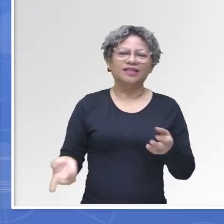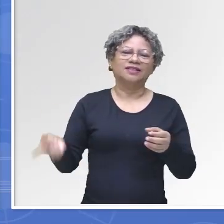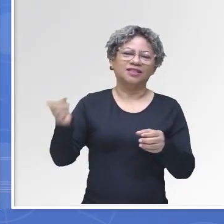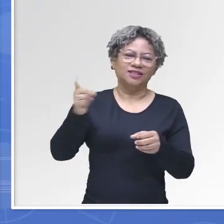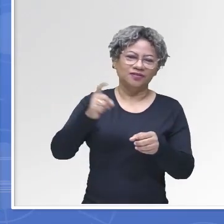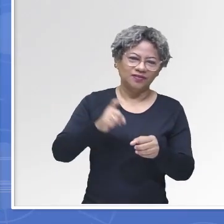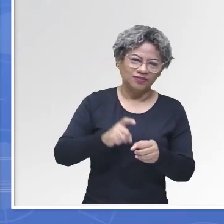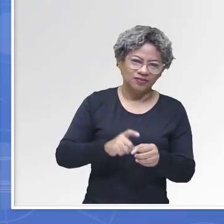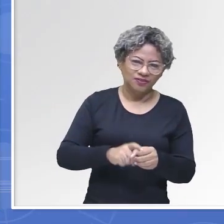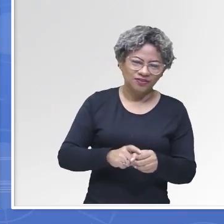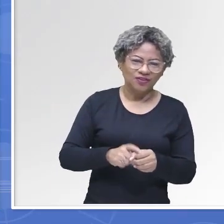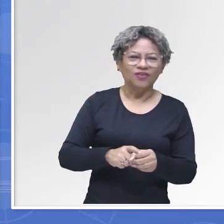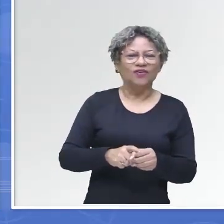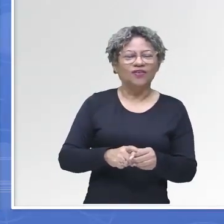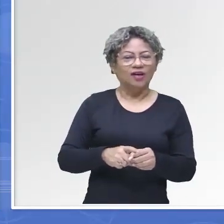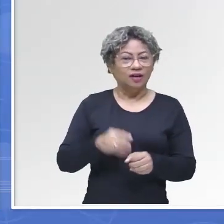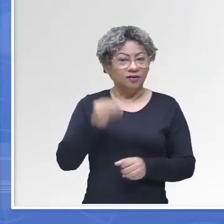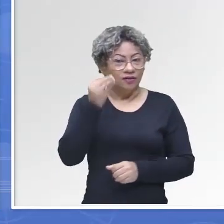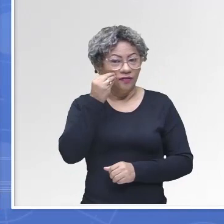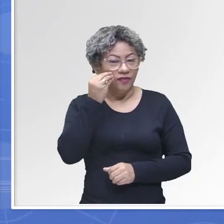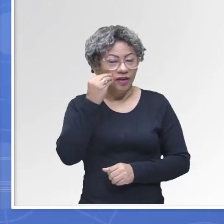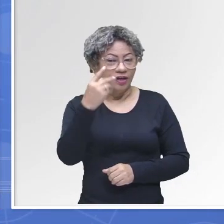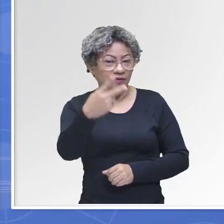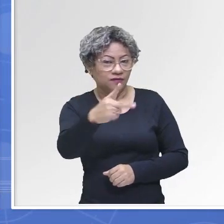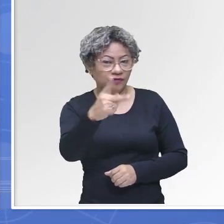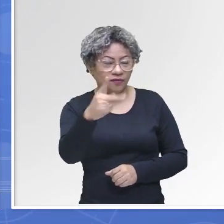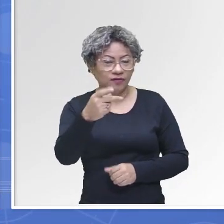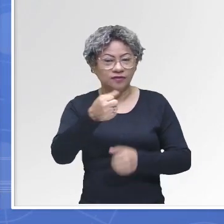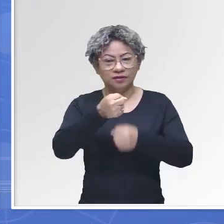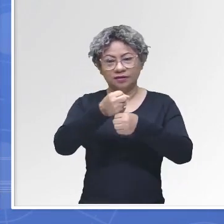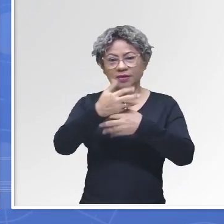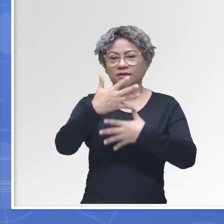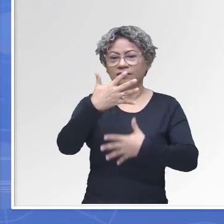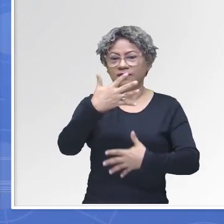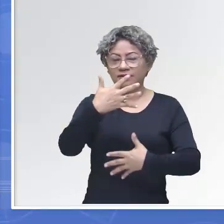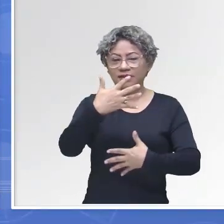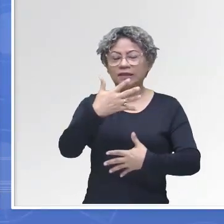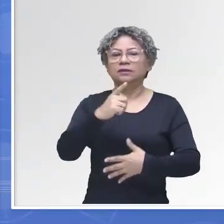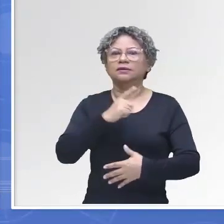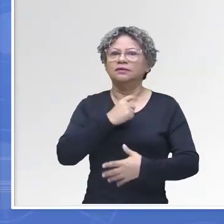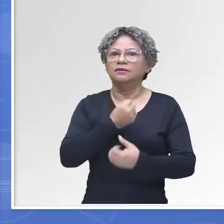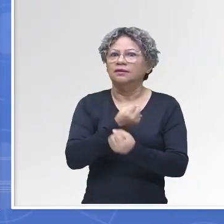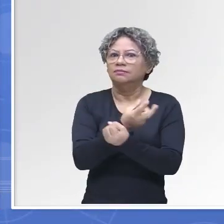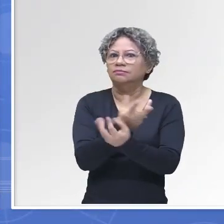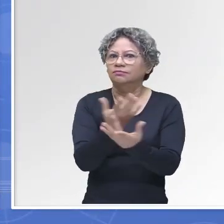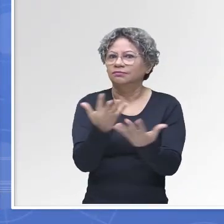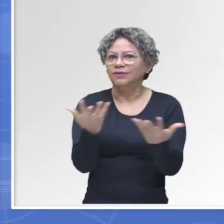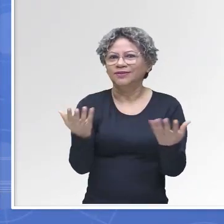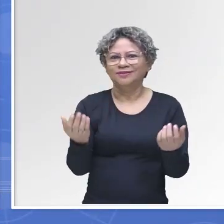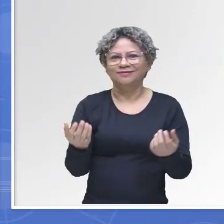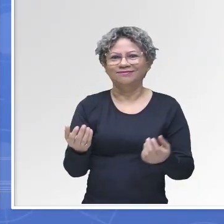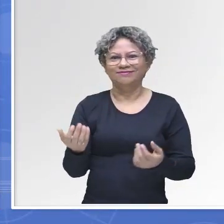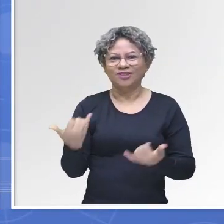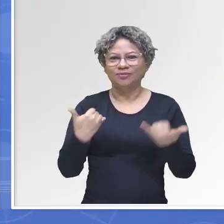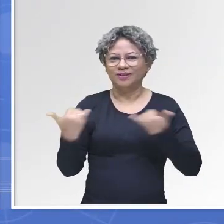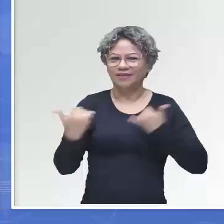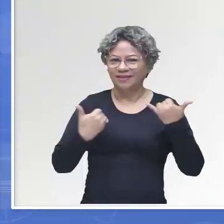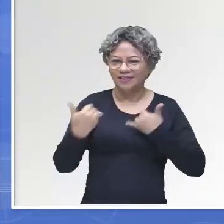volta, né? Estou acompanhando vocês aqui pelo chat, né? Muitas respostas, vou comentar aqui, vou falar rapidinho então, né?